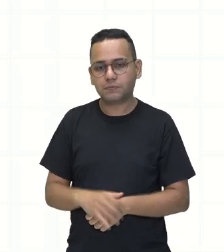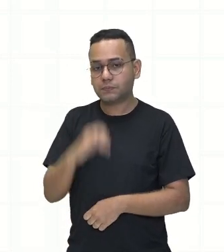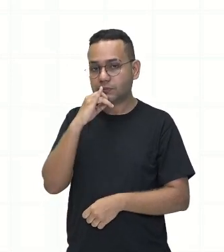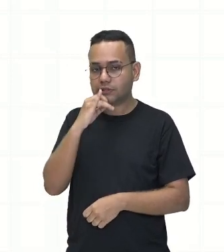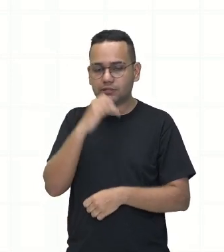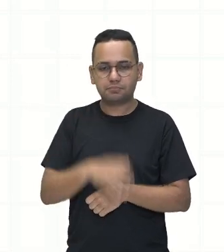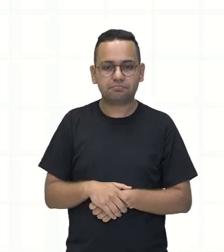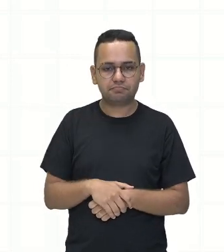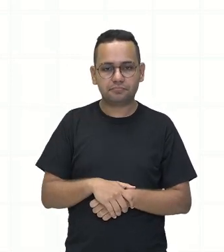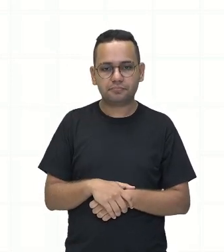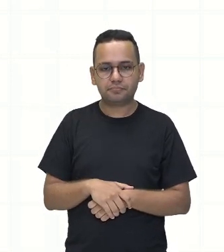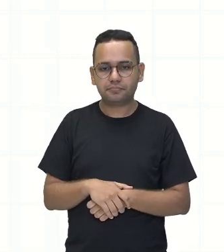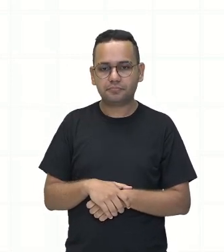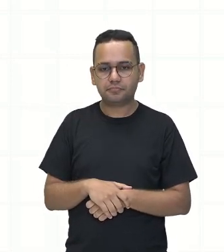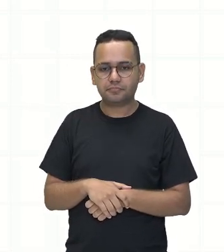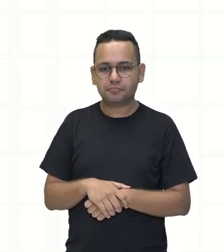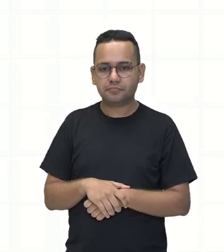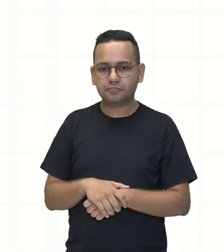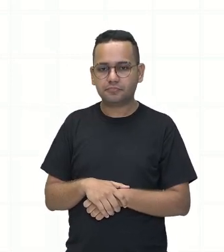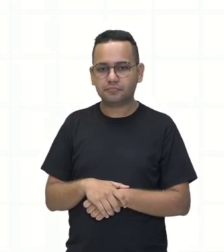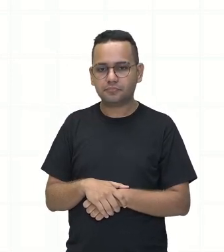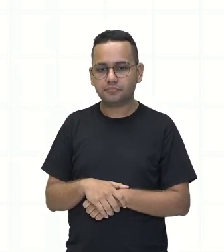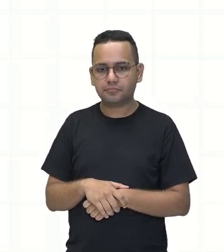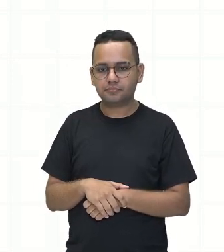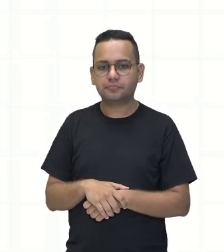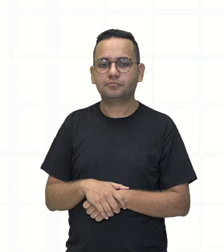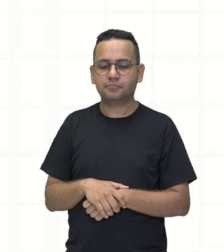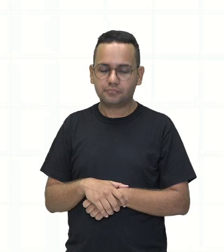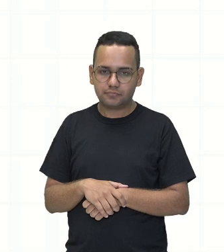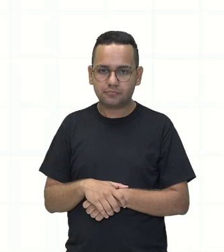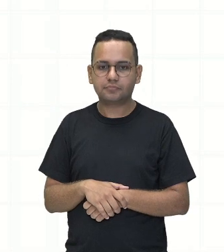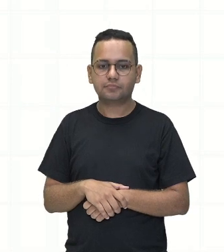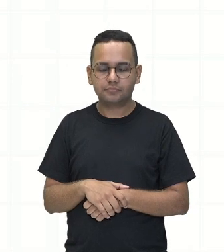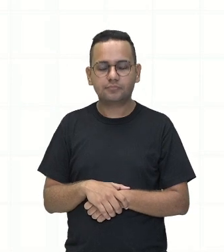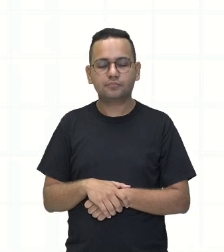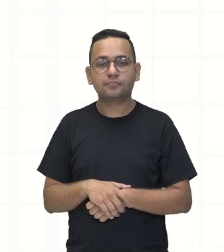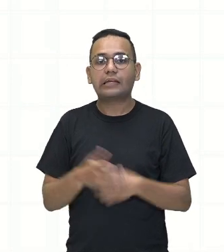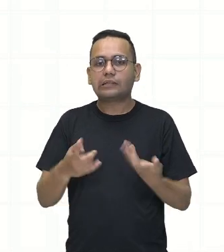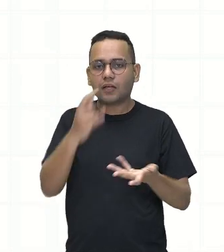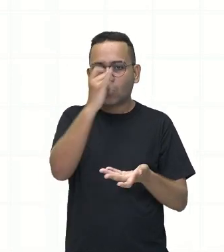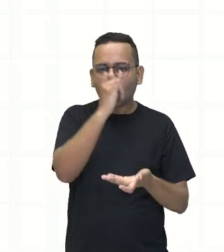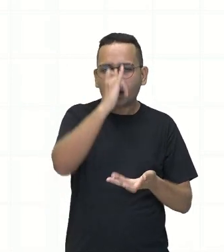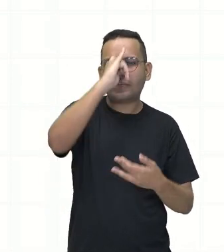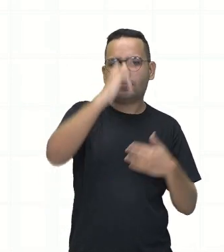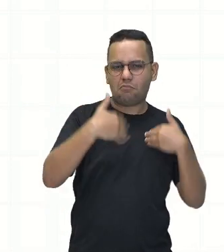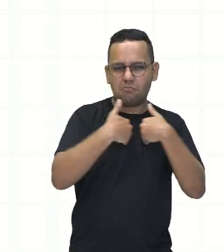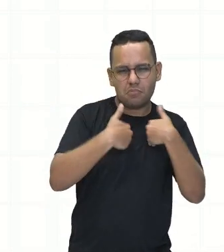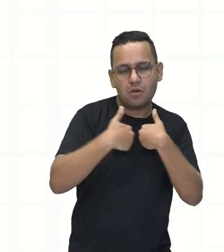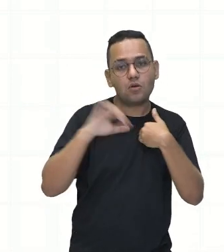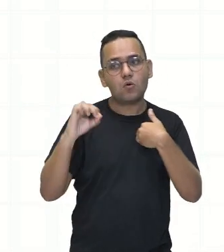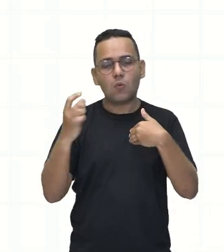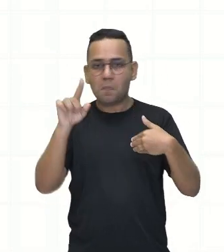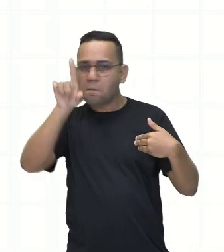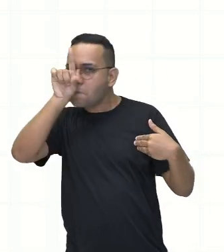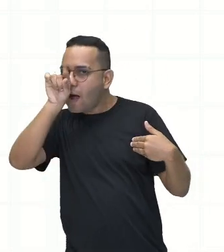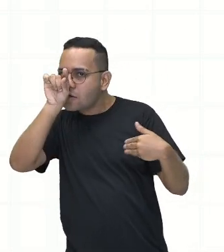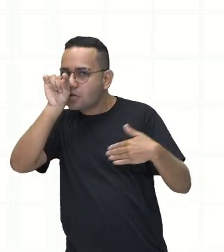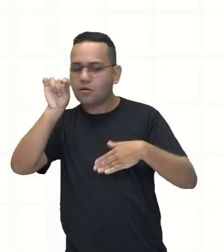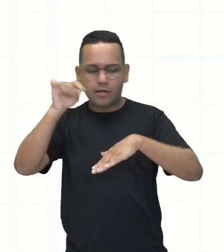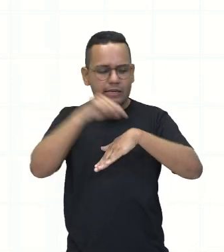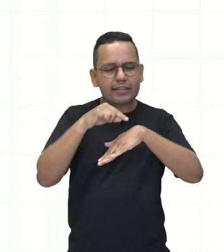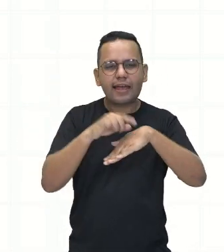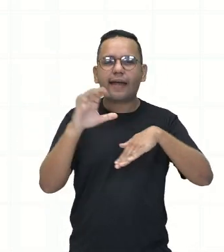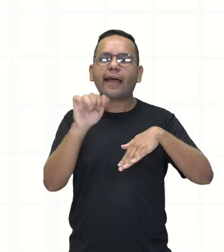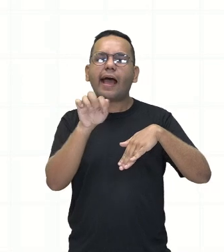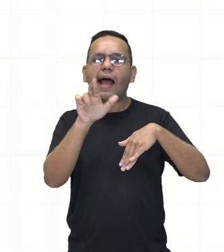os pássaros que se alimentam de carrapatos, né? Nos rinocerontes, ou o pássaro palito que tira resto